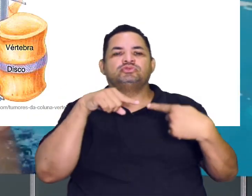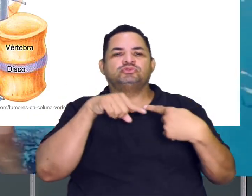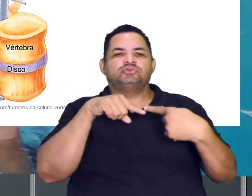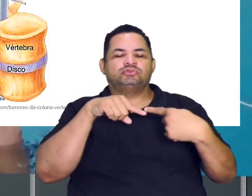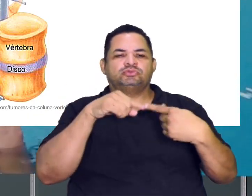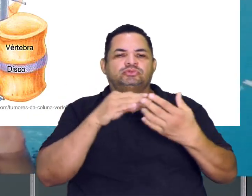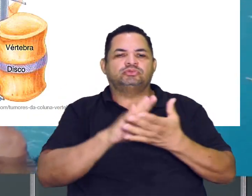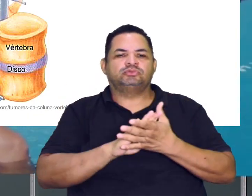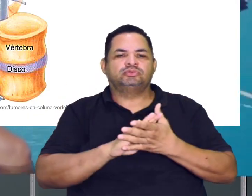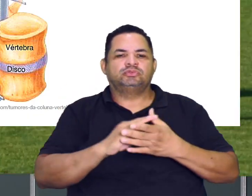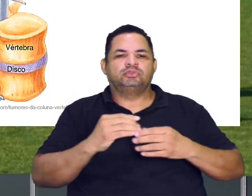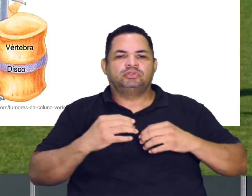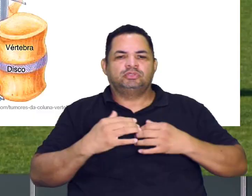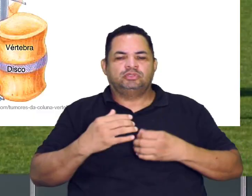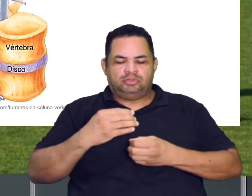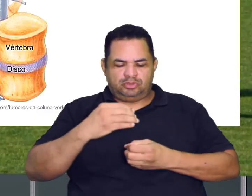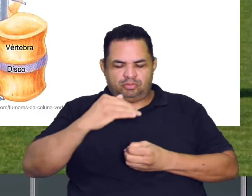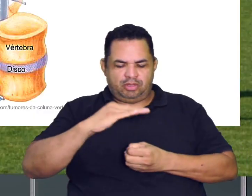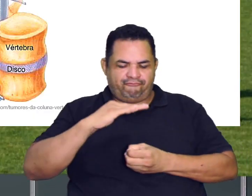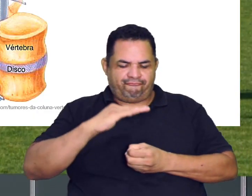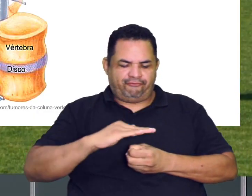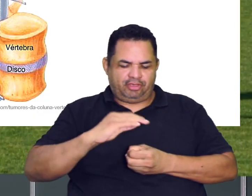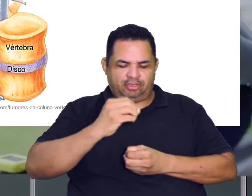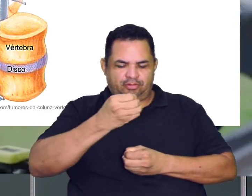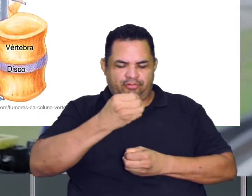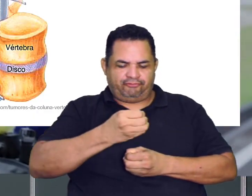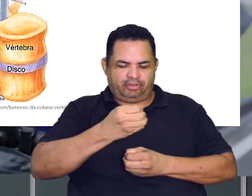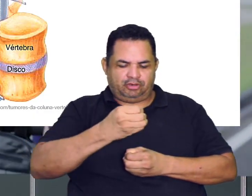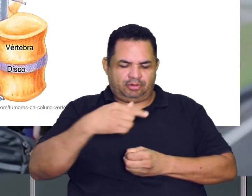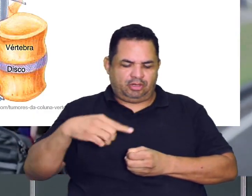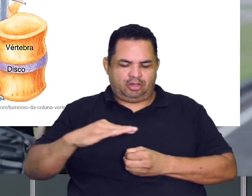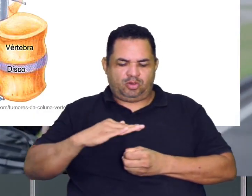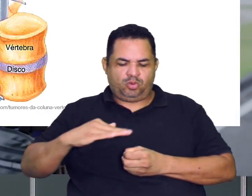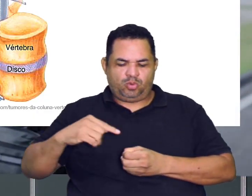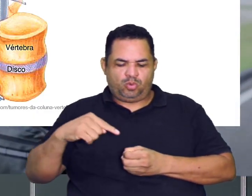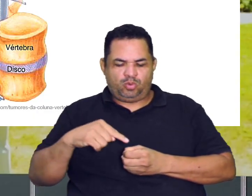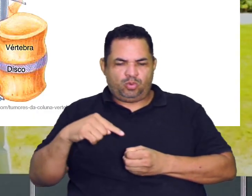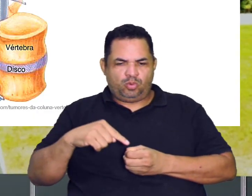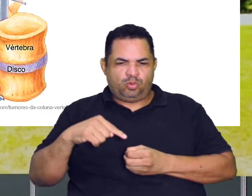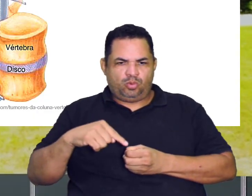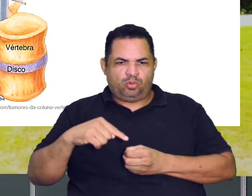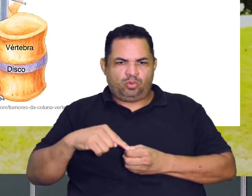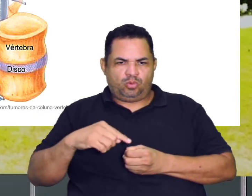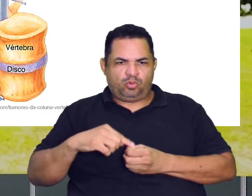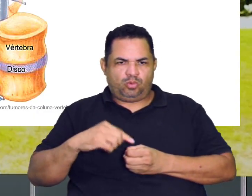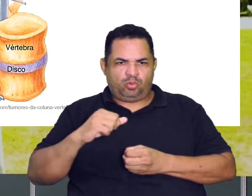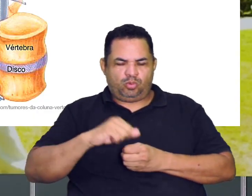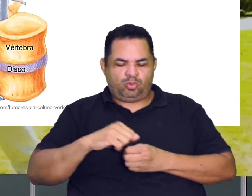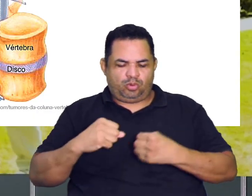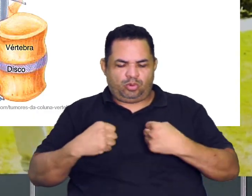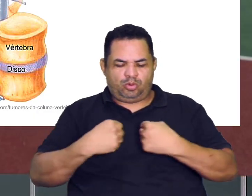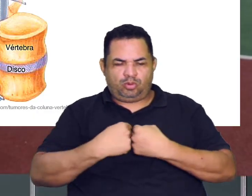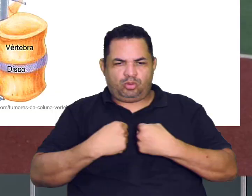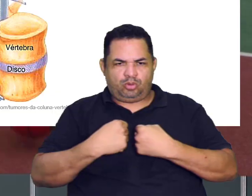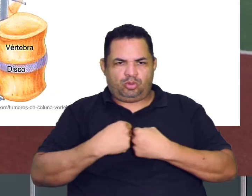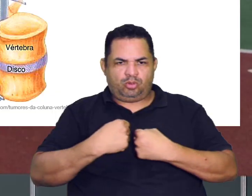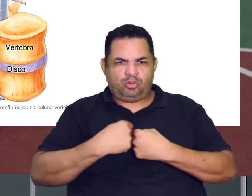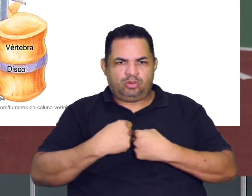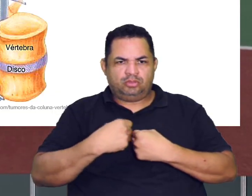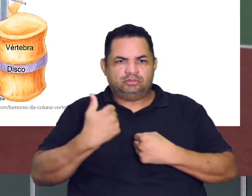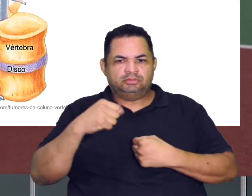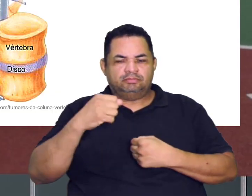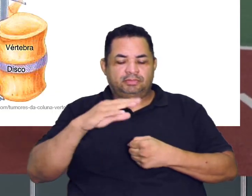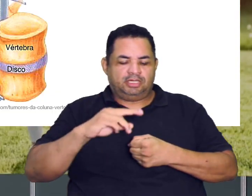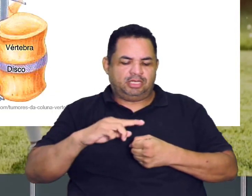né? Então eu tenho uma vértebra aqui, outra vértebra aqui. E quando eu tenho o contato de uma vértebra com a outra, se não